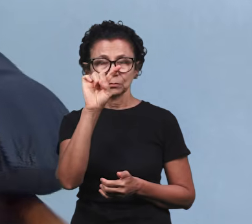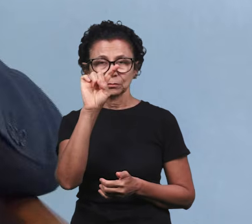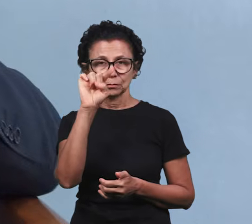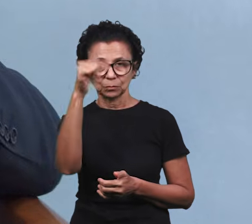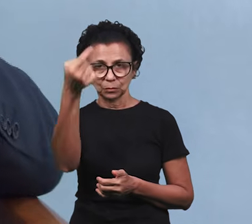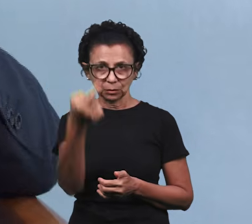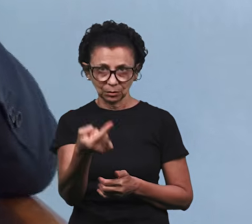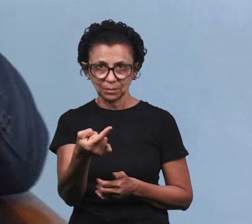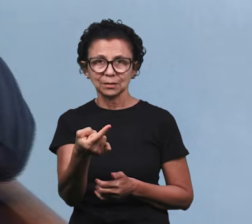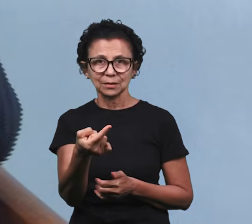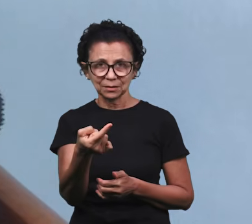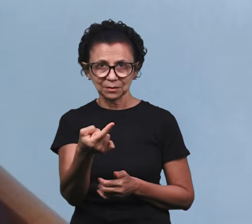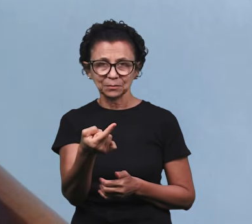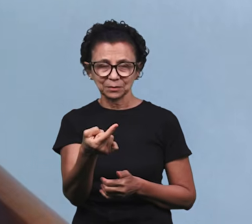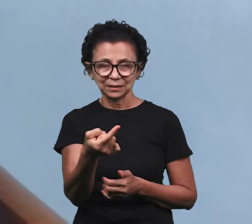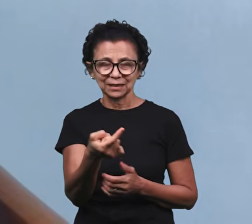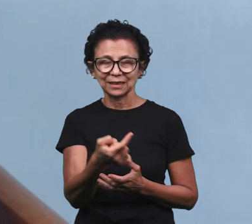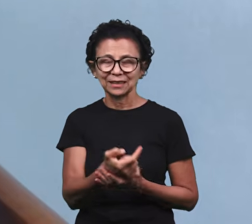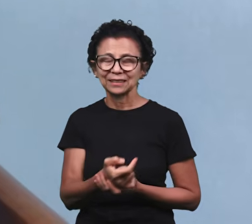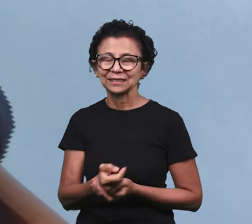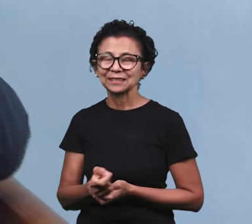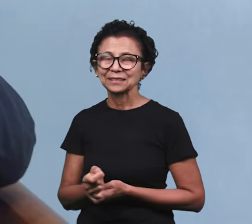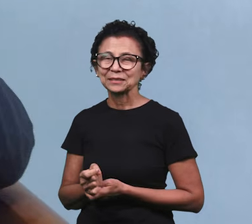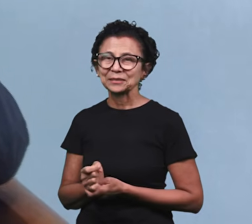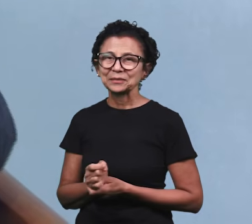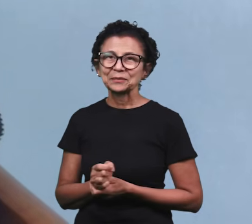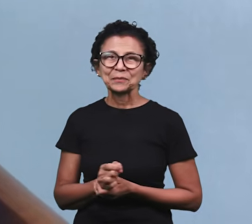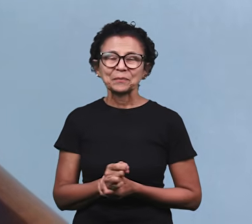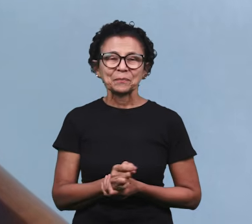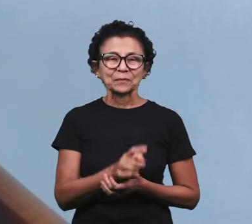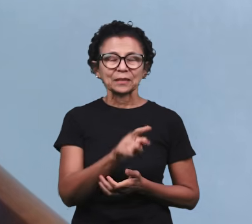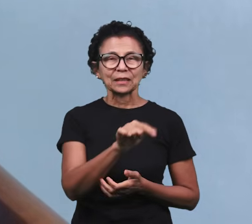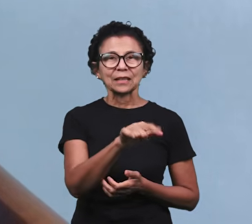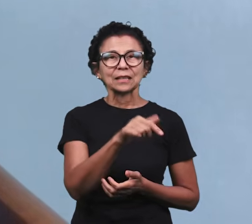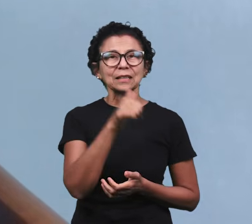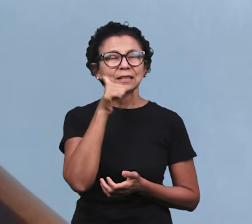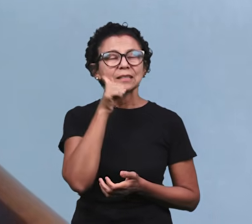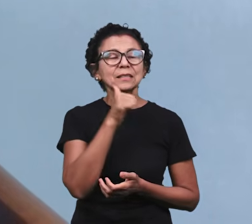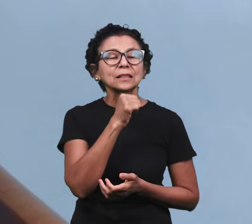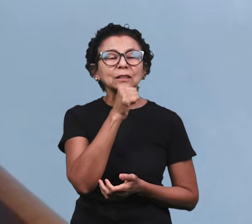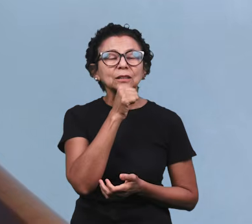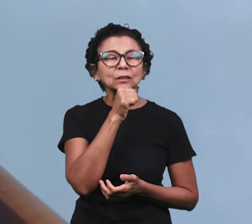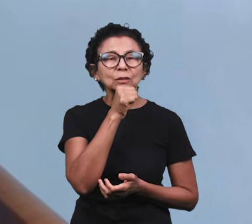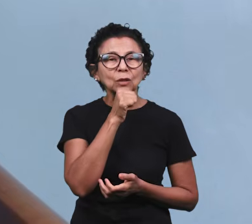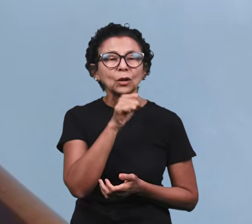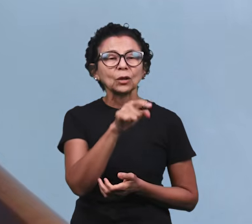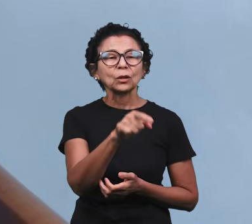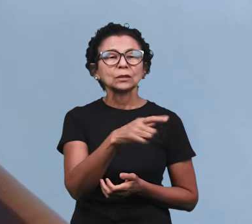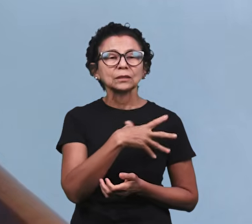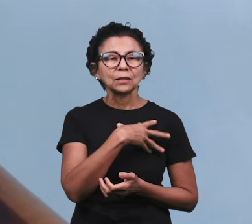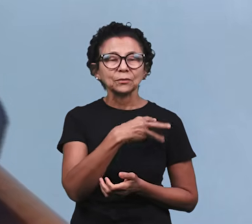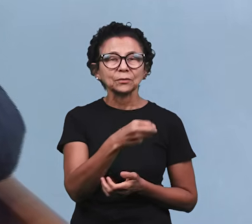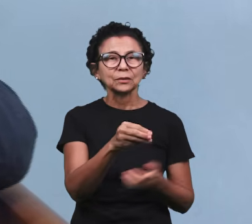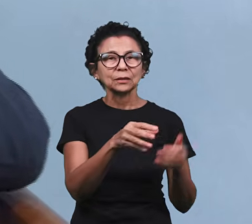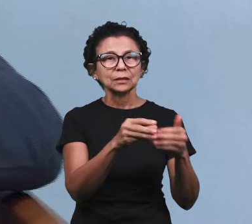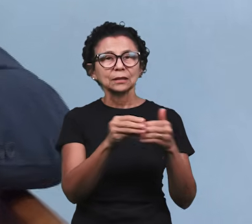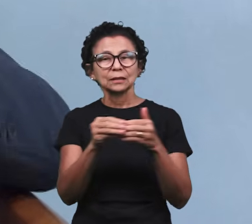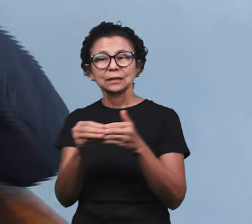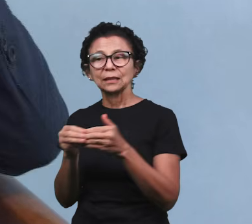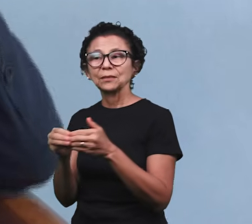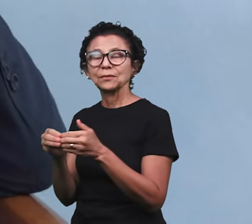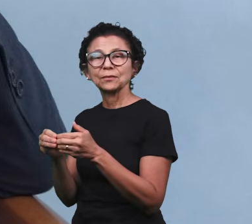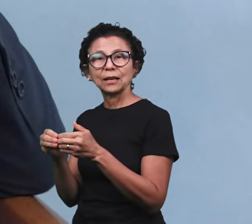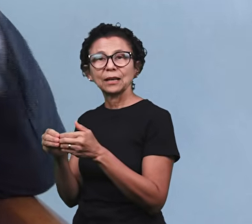que vai haver o culto, levar essa idosa junto com os filhos para estar na igreja, porque